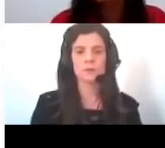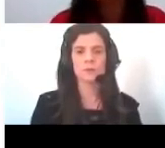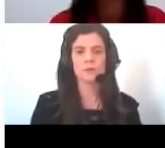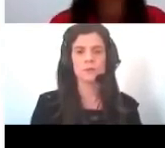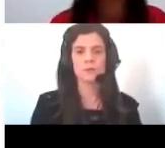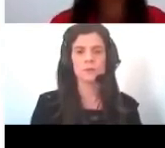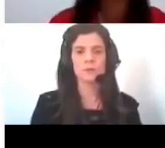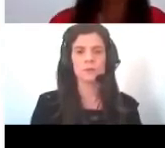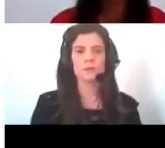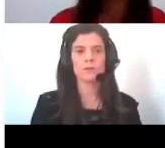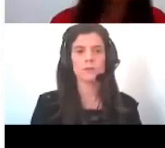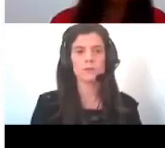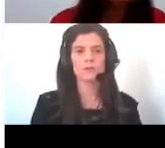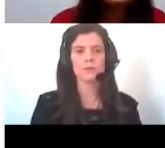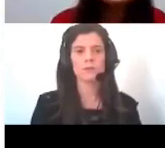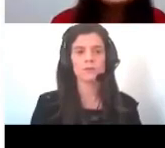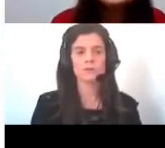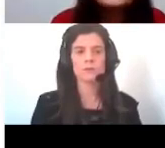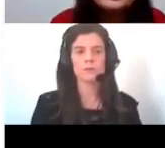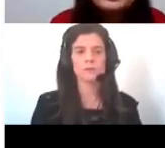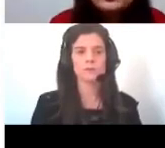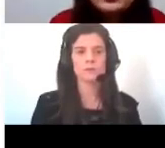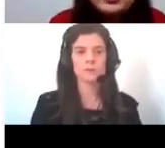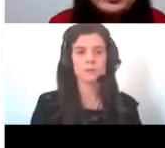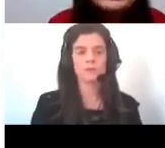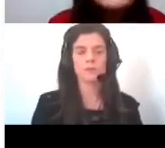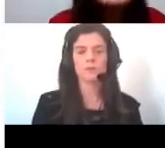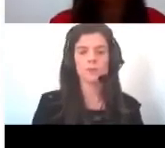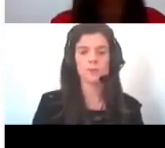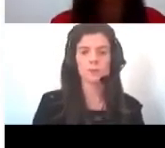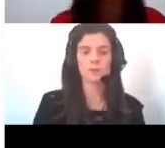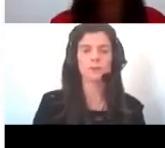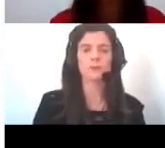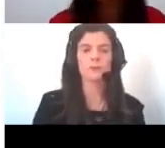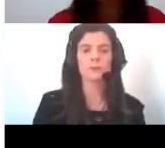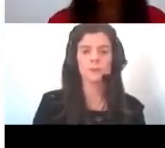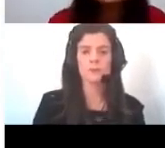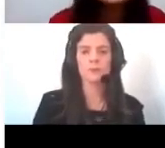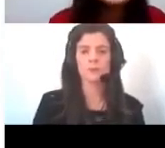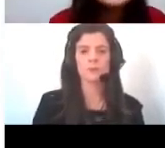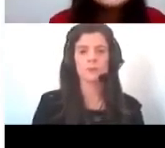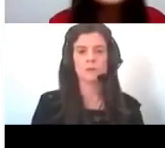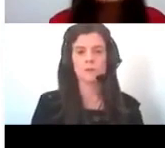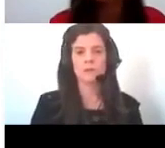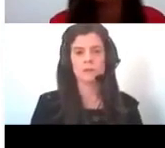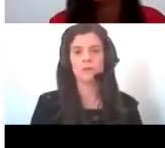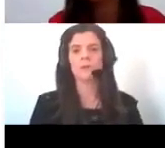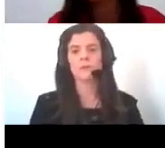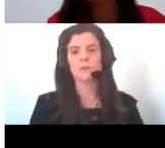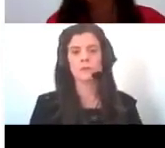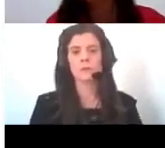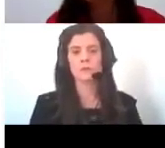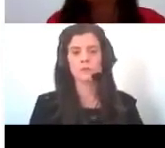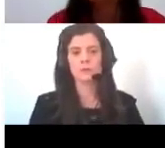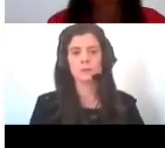essa secretaria, ela gerencia a administração financeira e tributária da cidade, controla as despesas gerais, administra